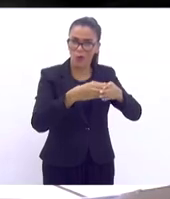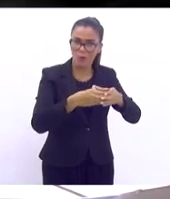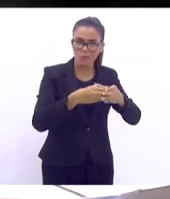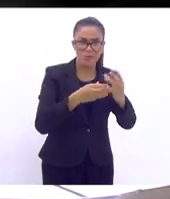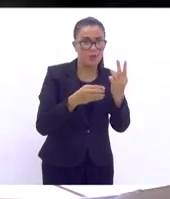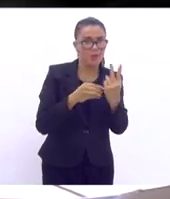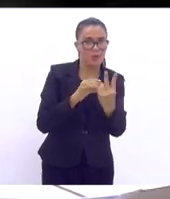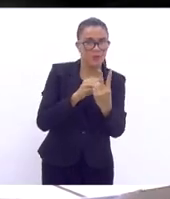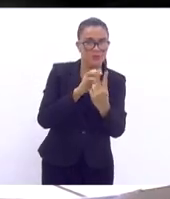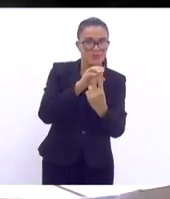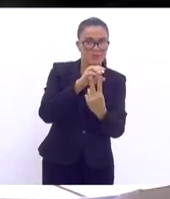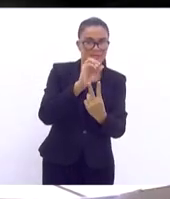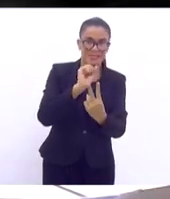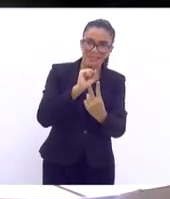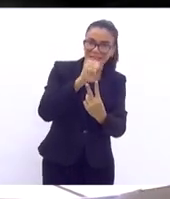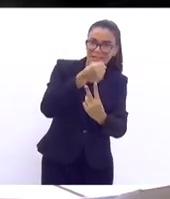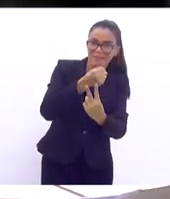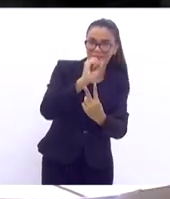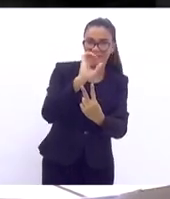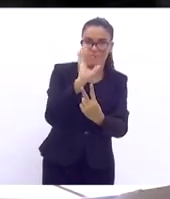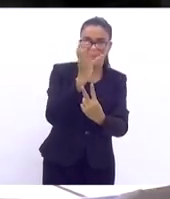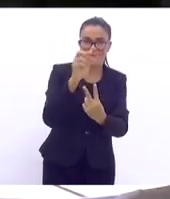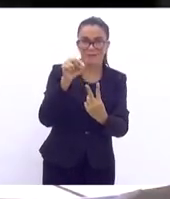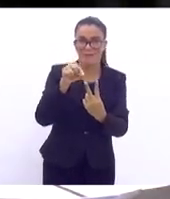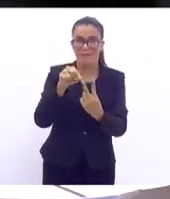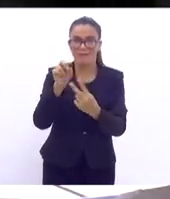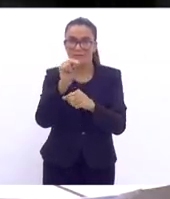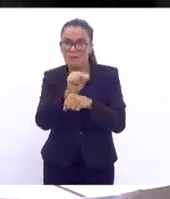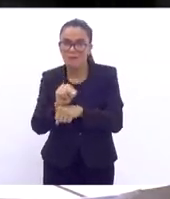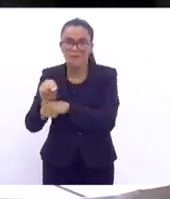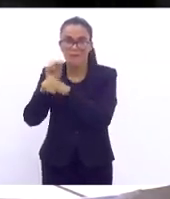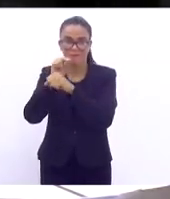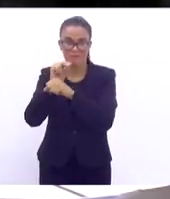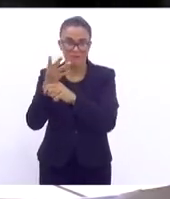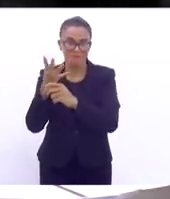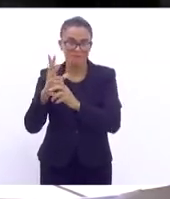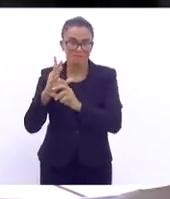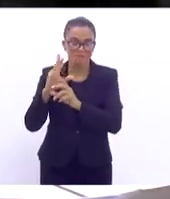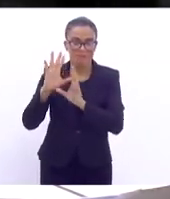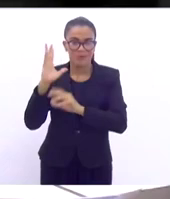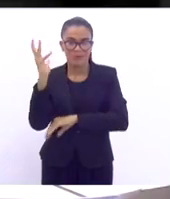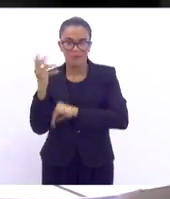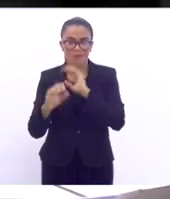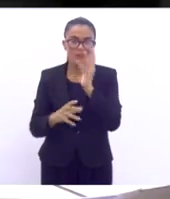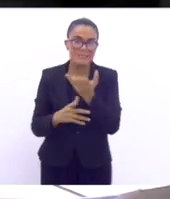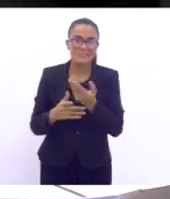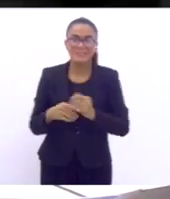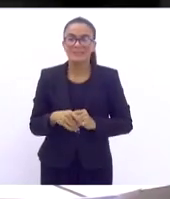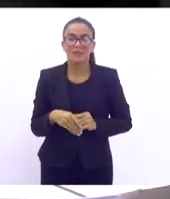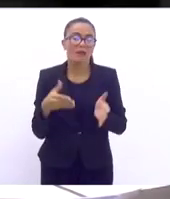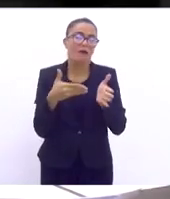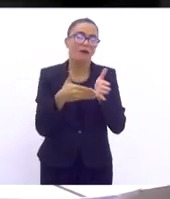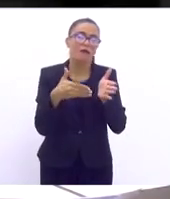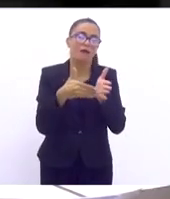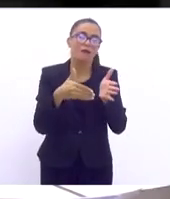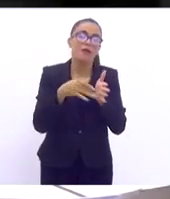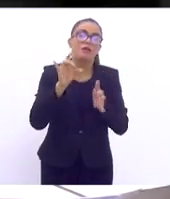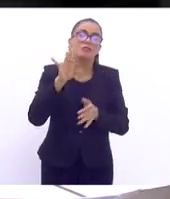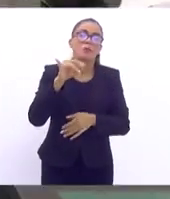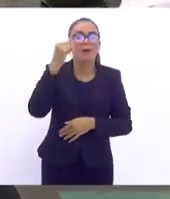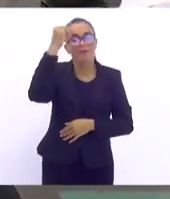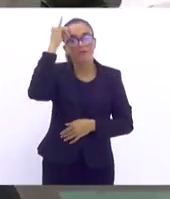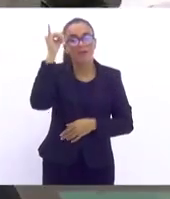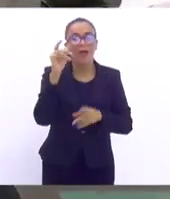e uma frente ambientalista como Aliás sempre houve tanto na Câmara quanto na Assembleia a restrição é só para não haver